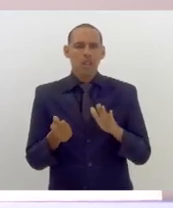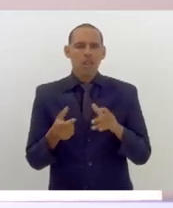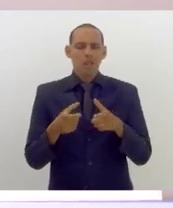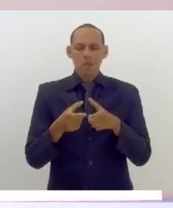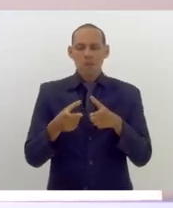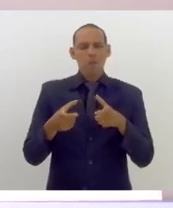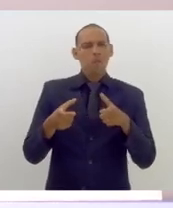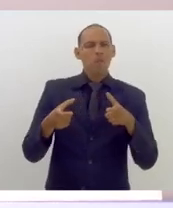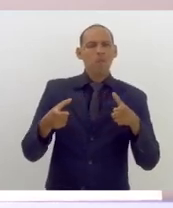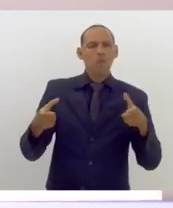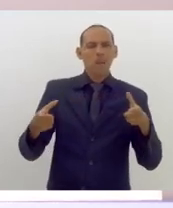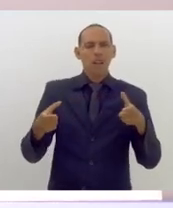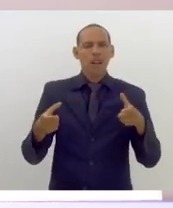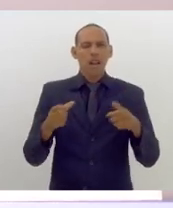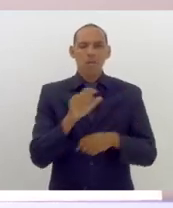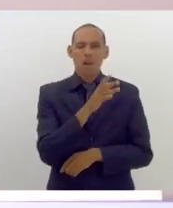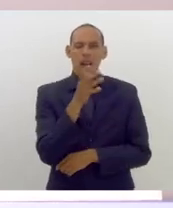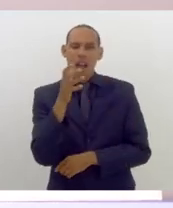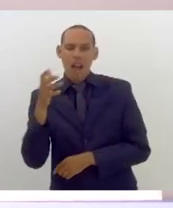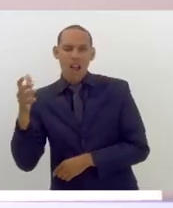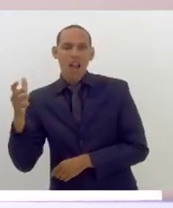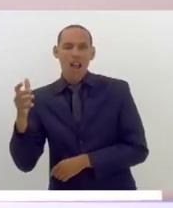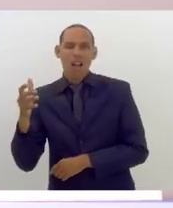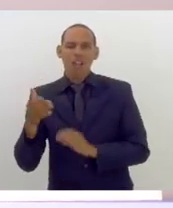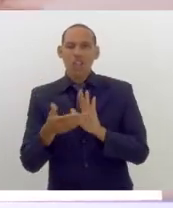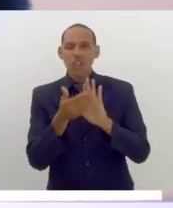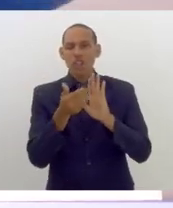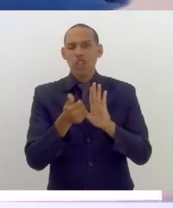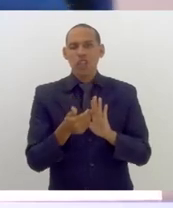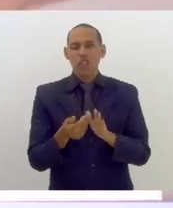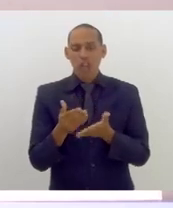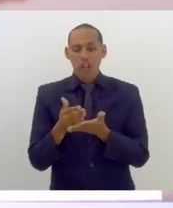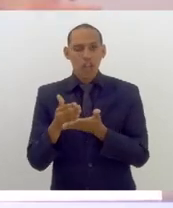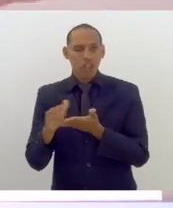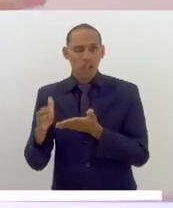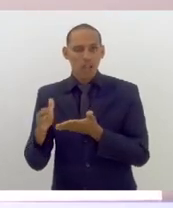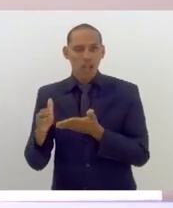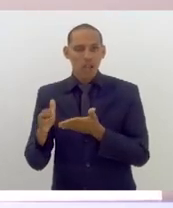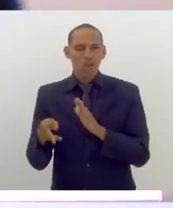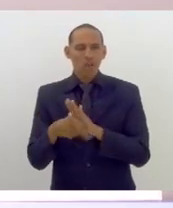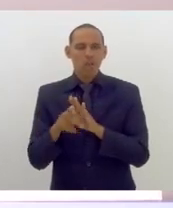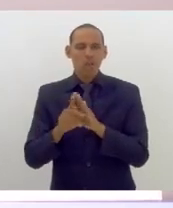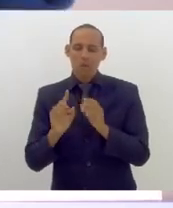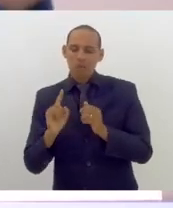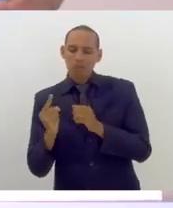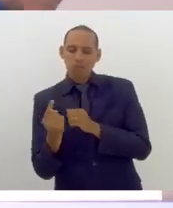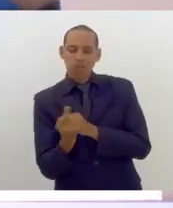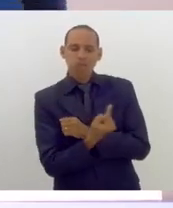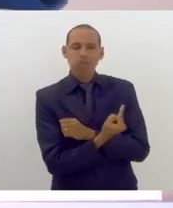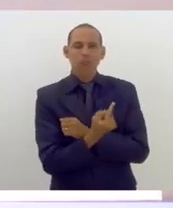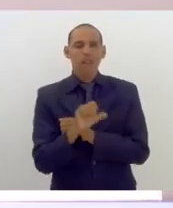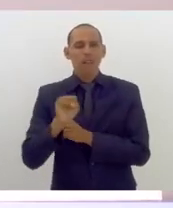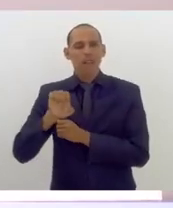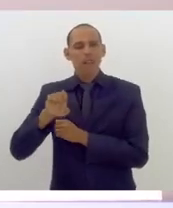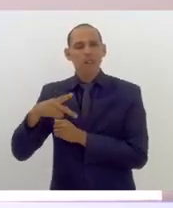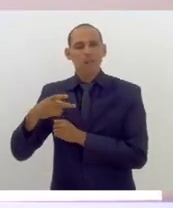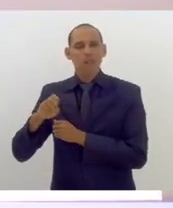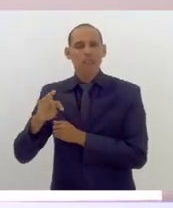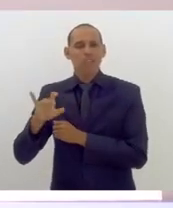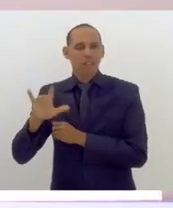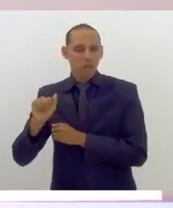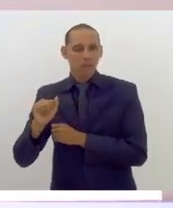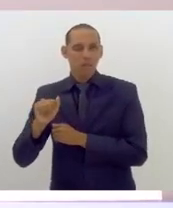daquela área ali de Mata Atlântica o restantes que sobe que sobrou daquele tom de Sepetiba que grande parte né até